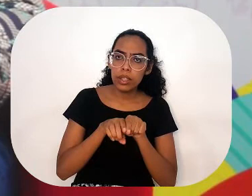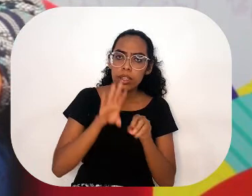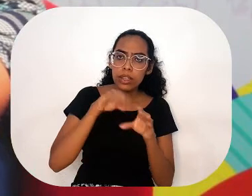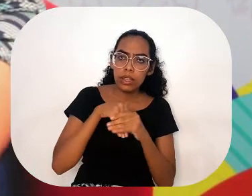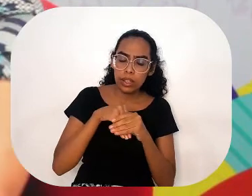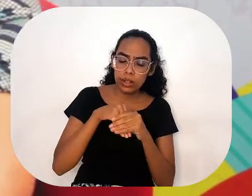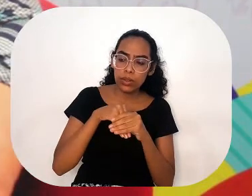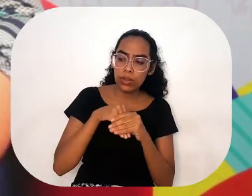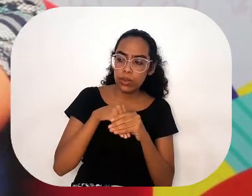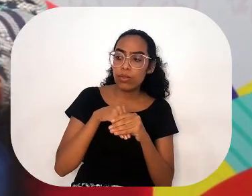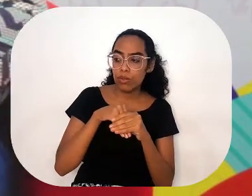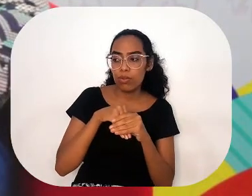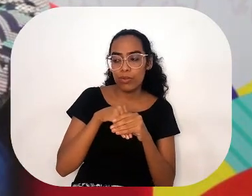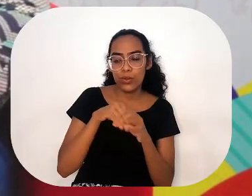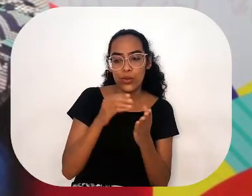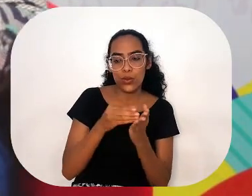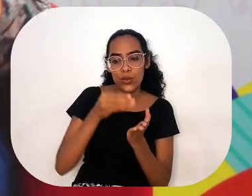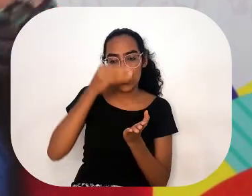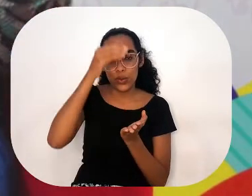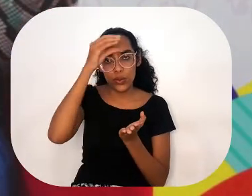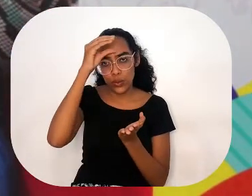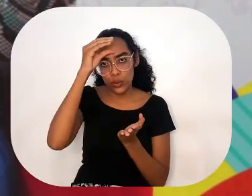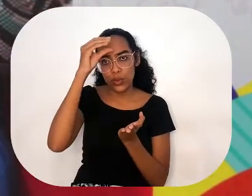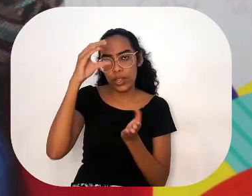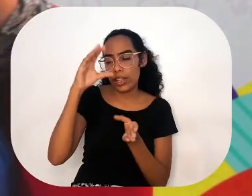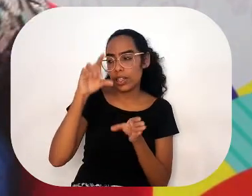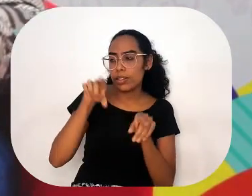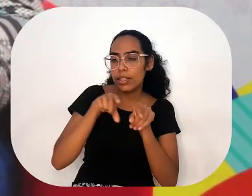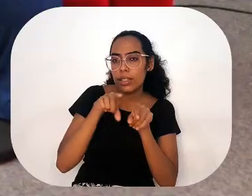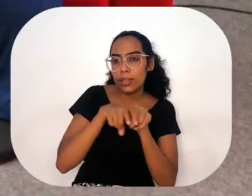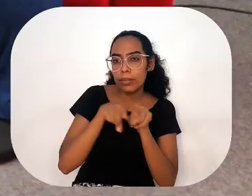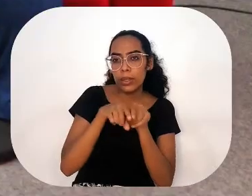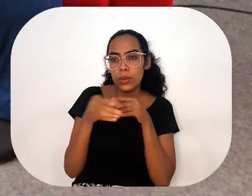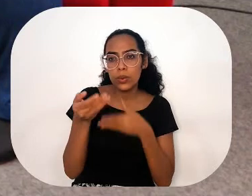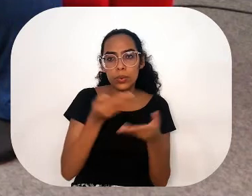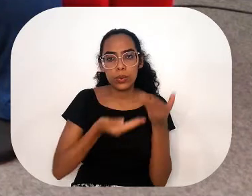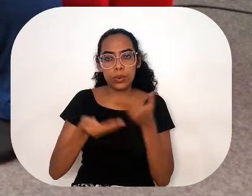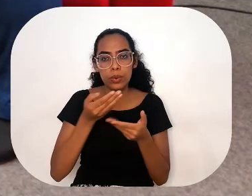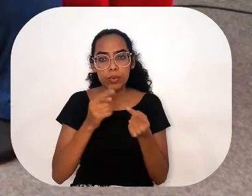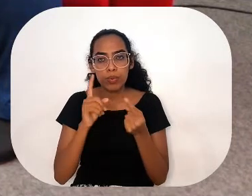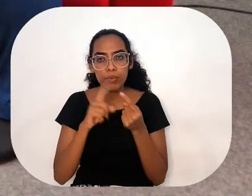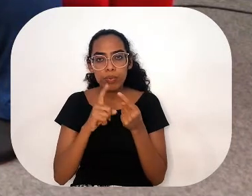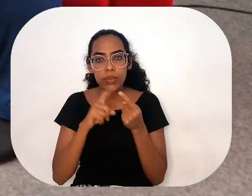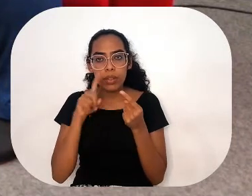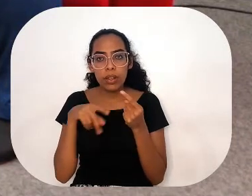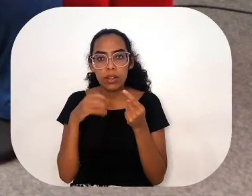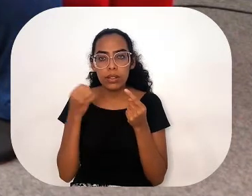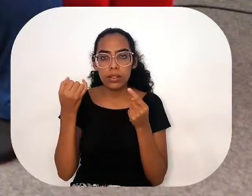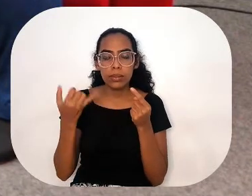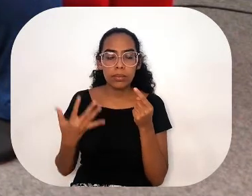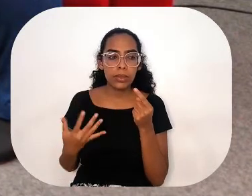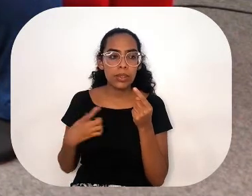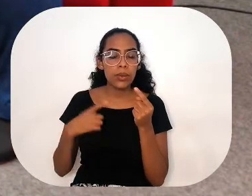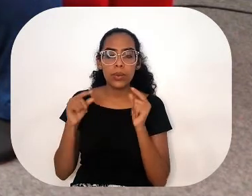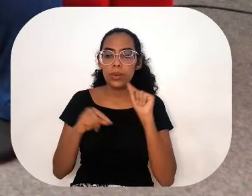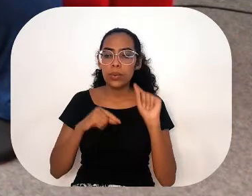parte do meu doutorado com ele e foi uma contribuição assim muito rica porque um dos argumentos do professor maffezzolli